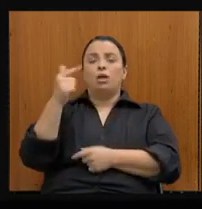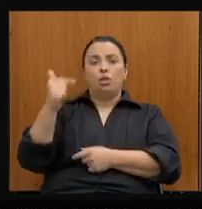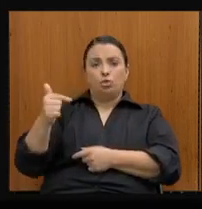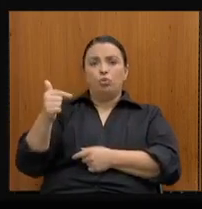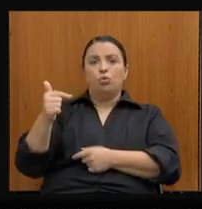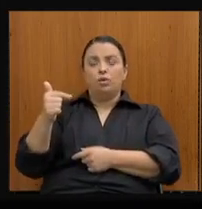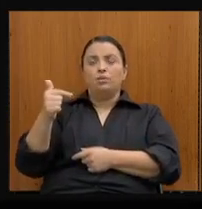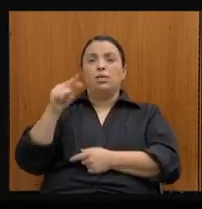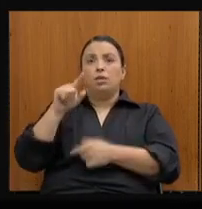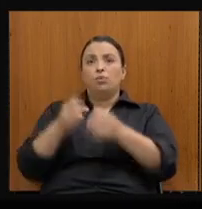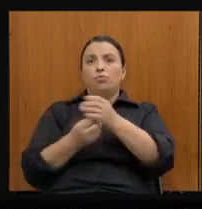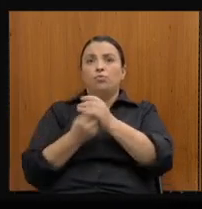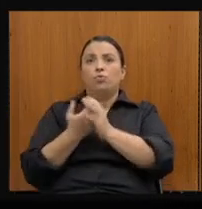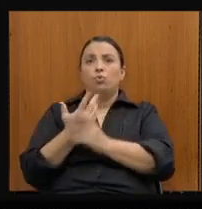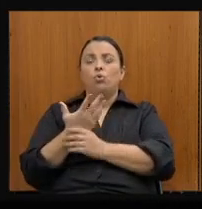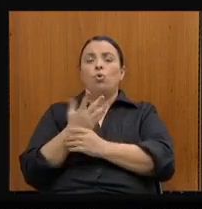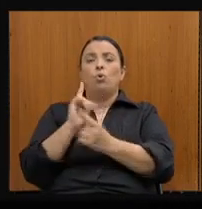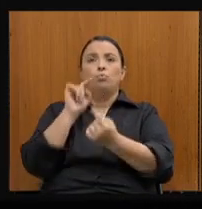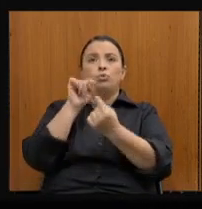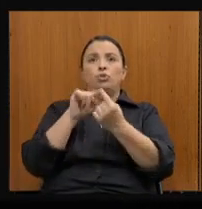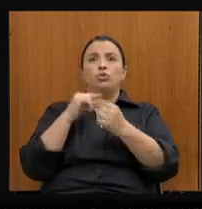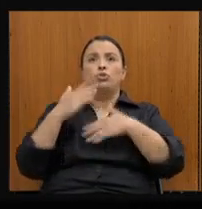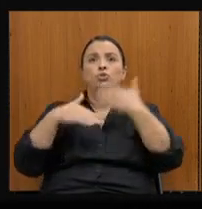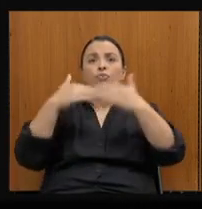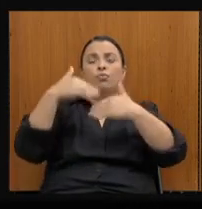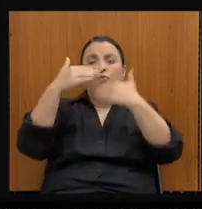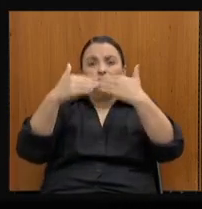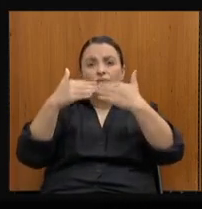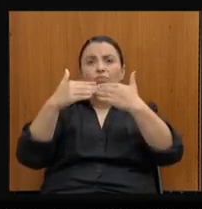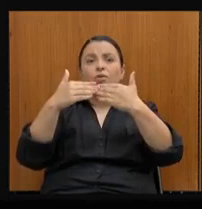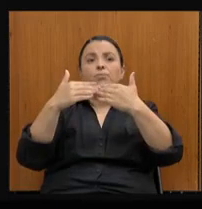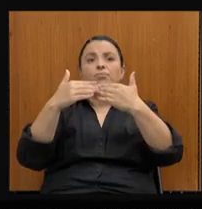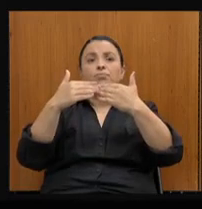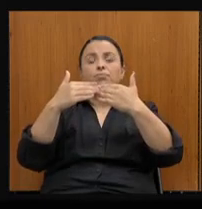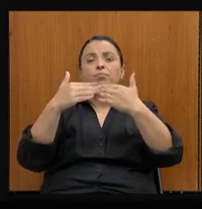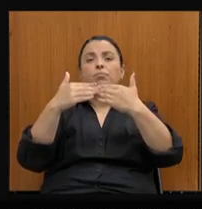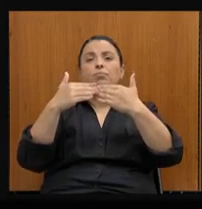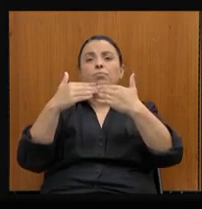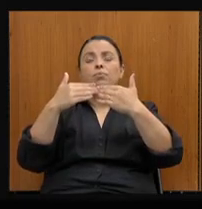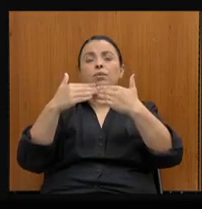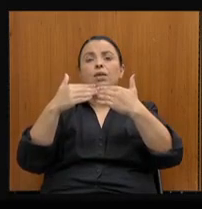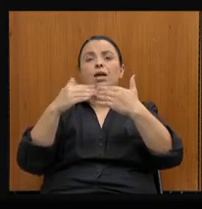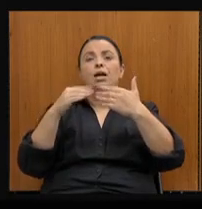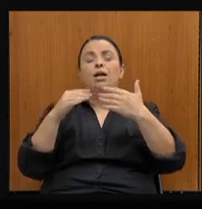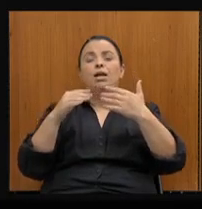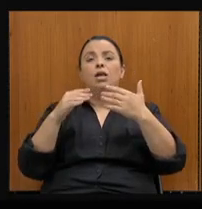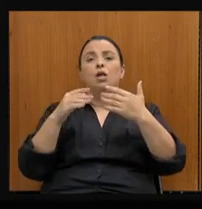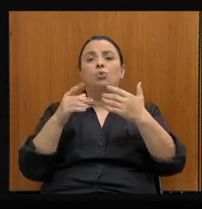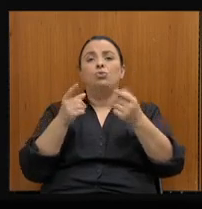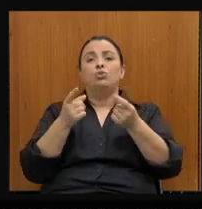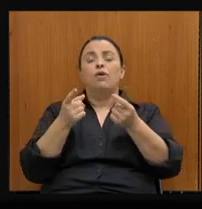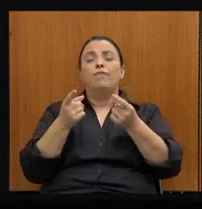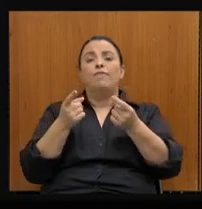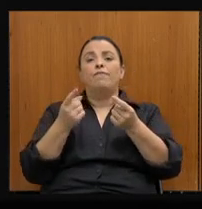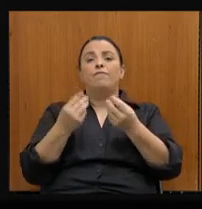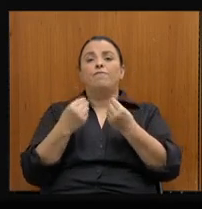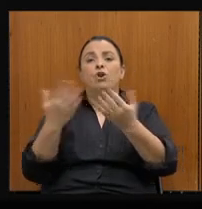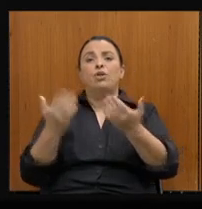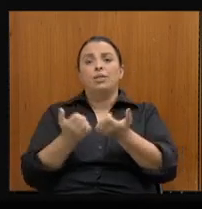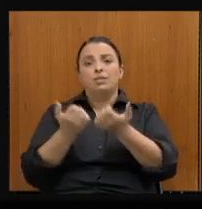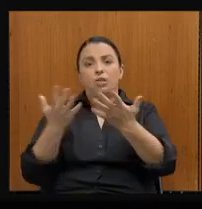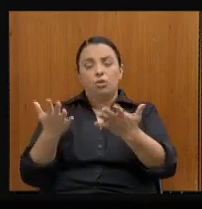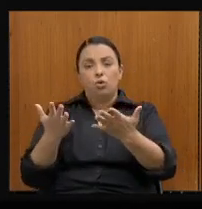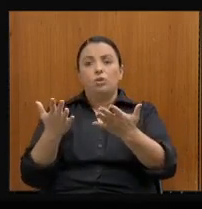para o intuito de desenvolver a cadeia de fornecedores é de para o mercado de